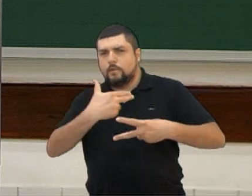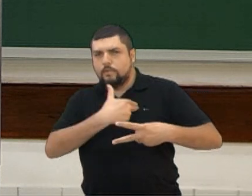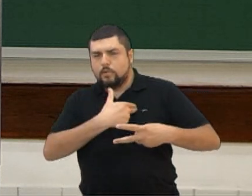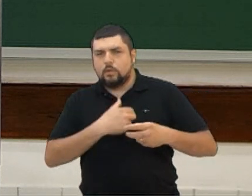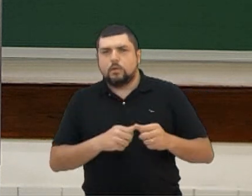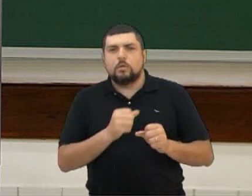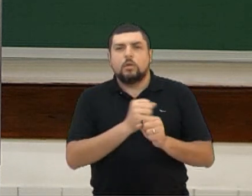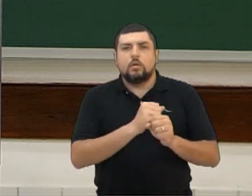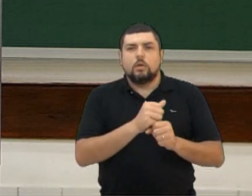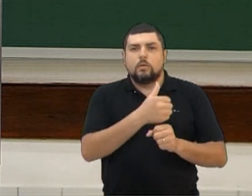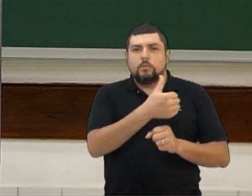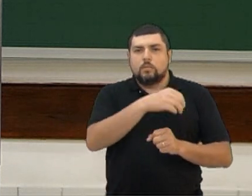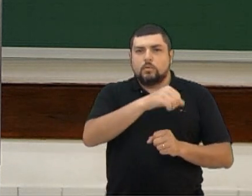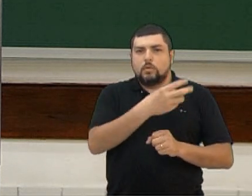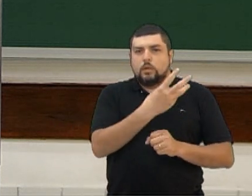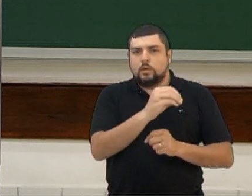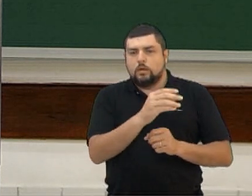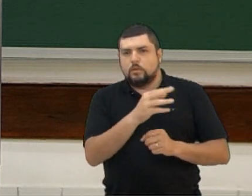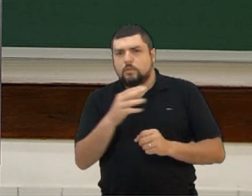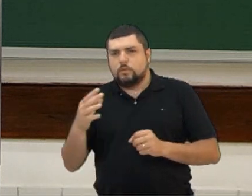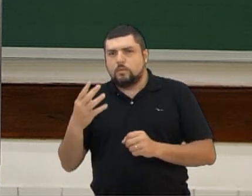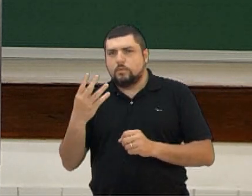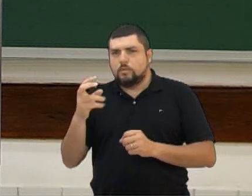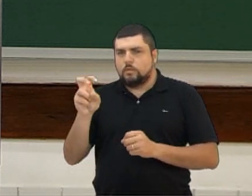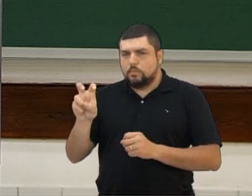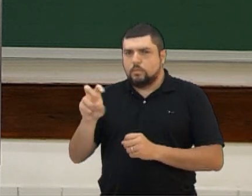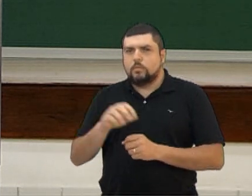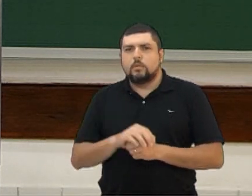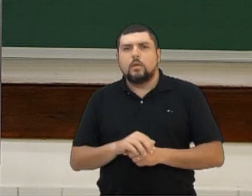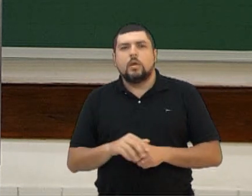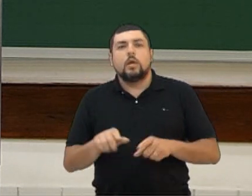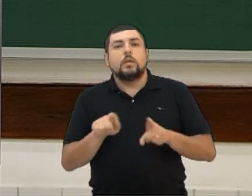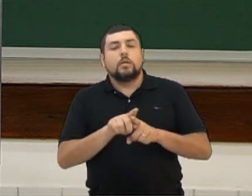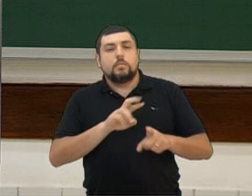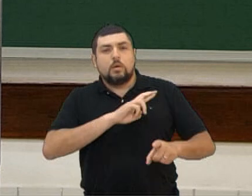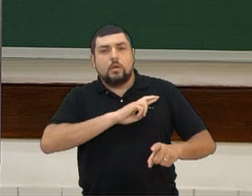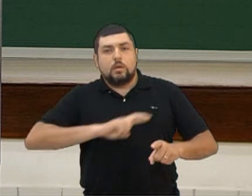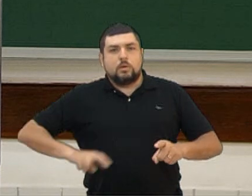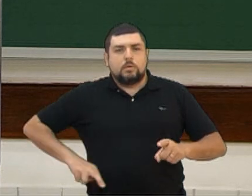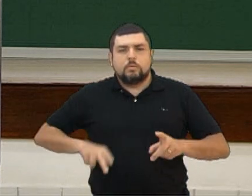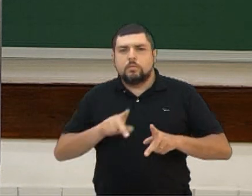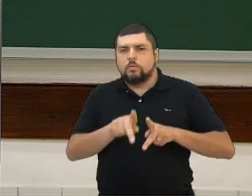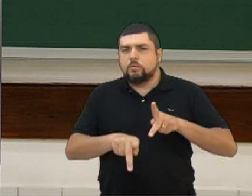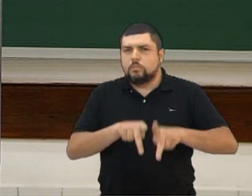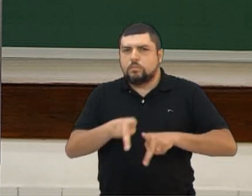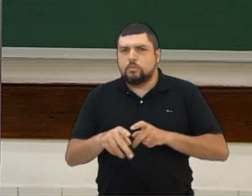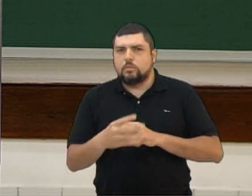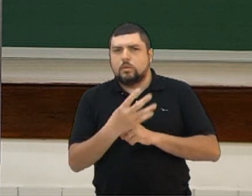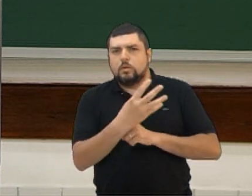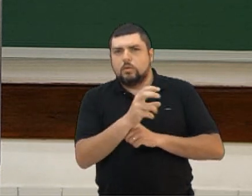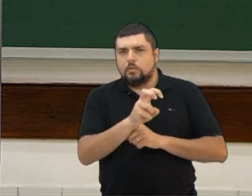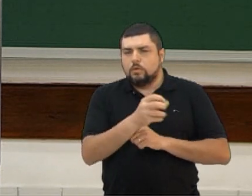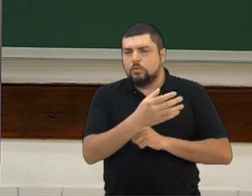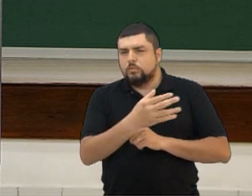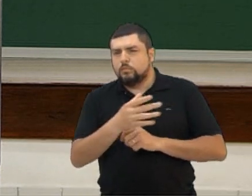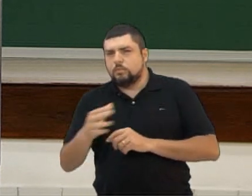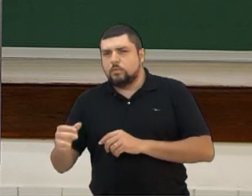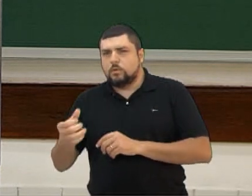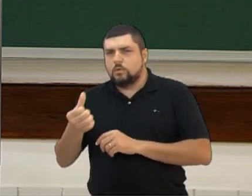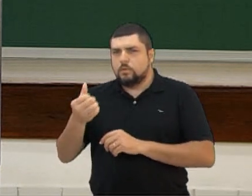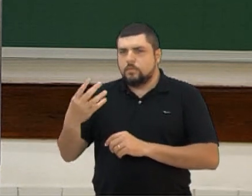até 1945, e a chamada República Populista, que vai de 45 até 1964.